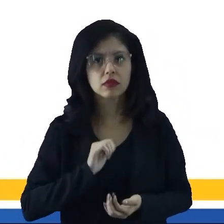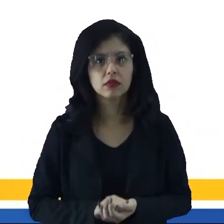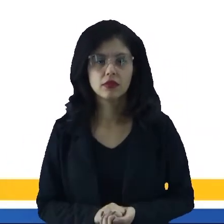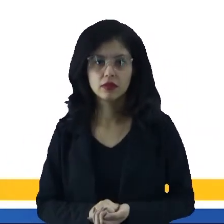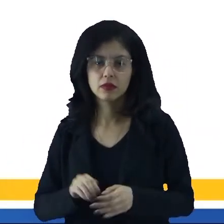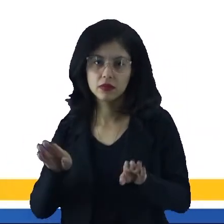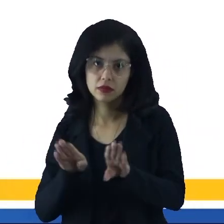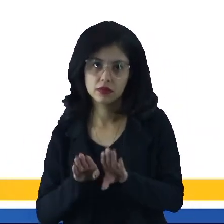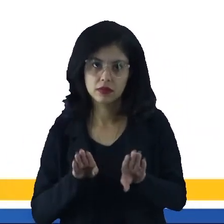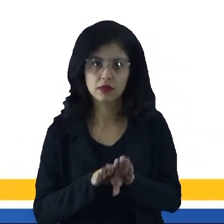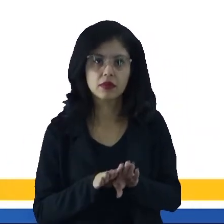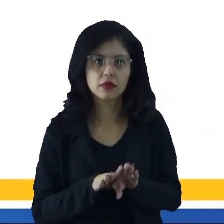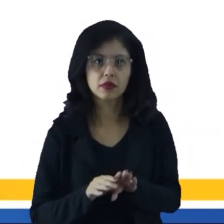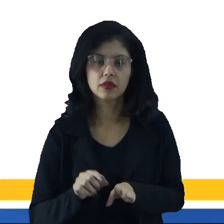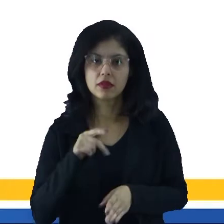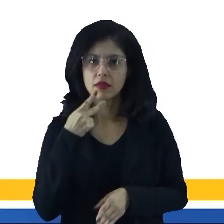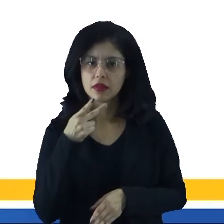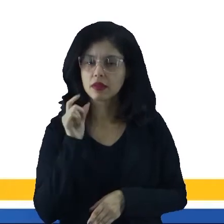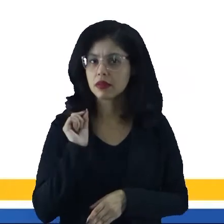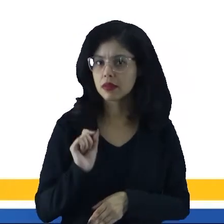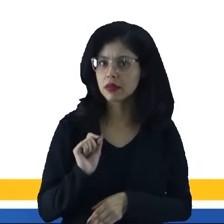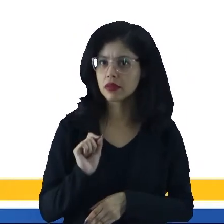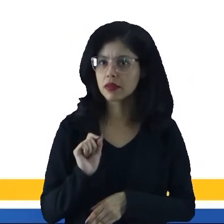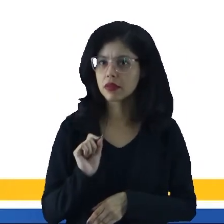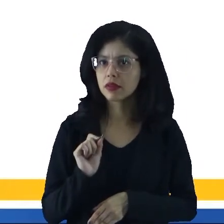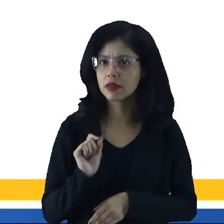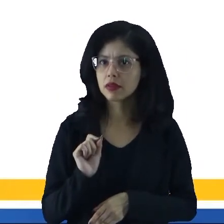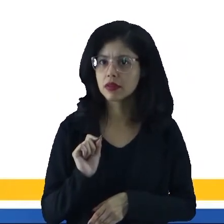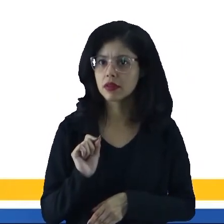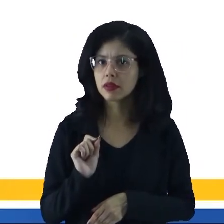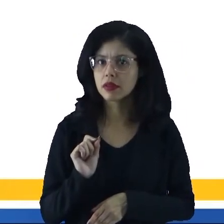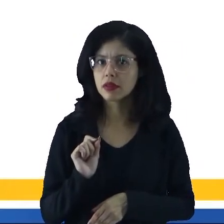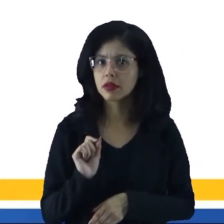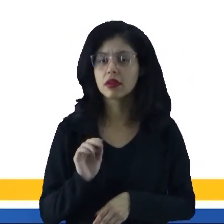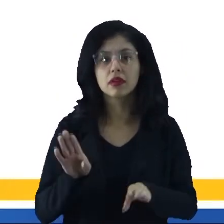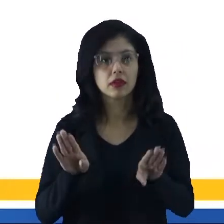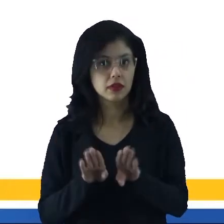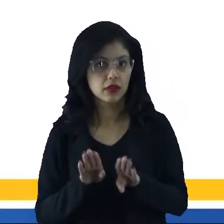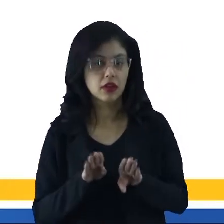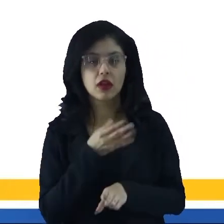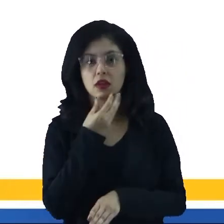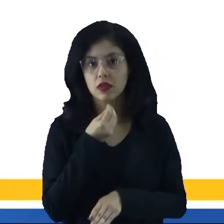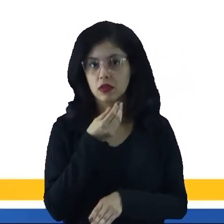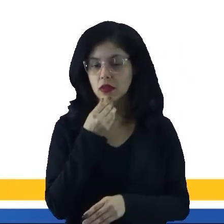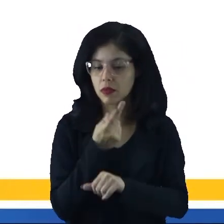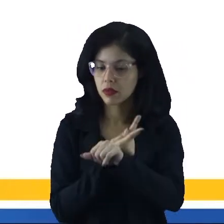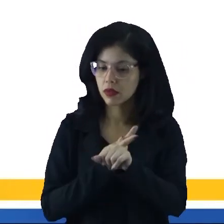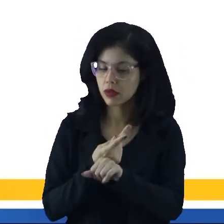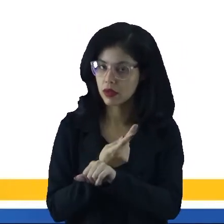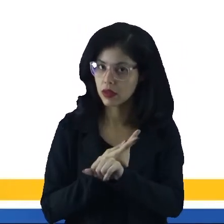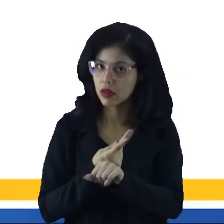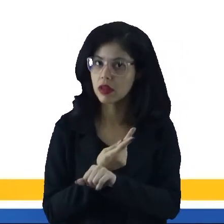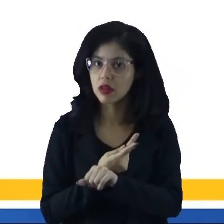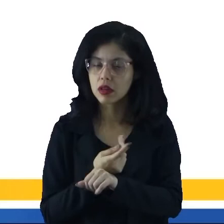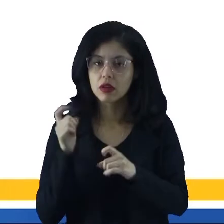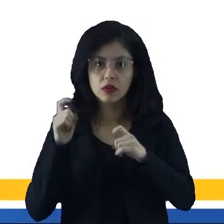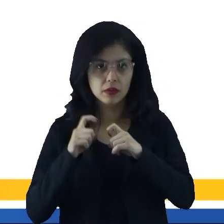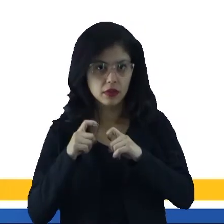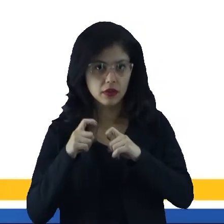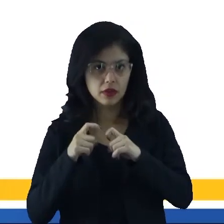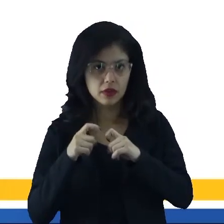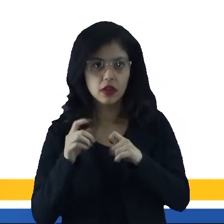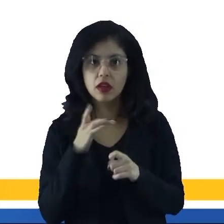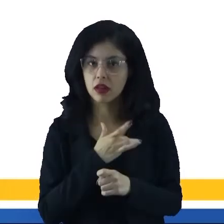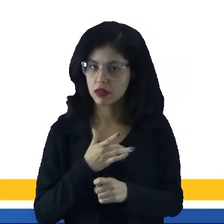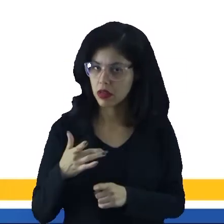paciente, ele se refere a quê? Ao ato do menino procurar um médico para solucionar algum problema de saúde que ele